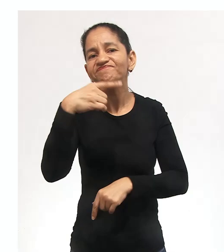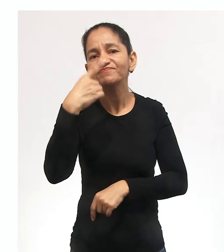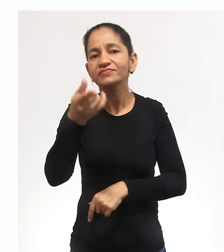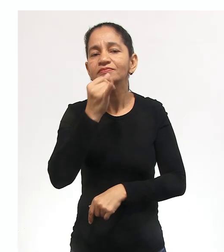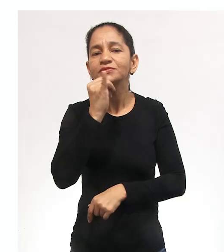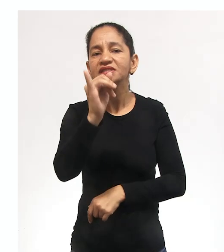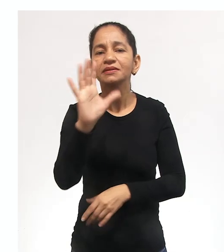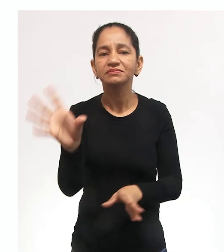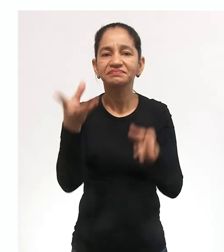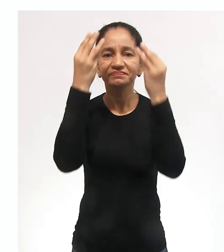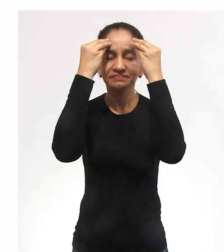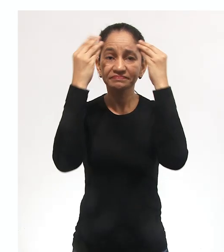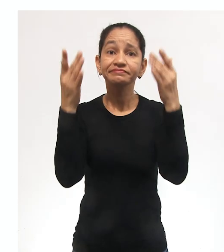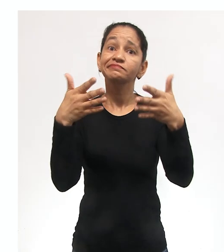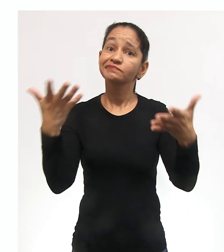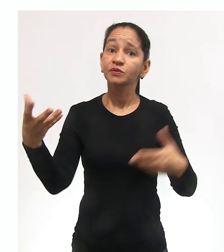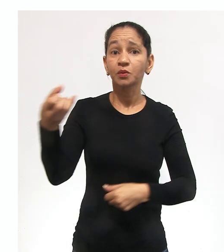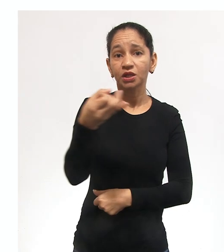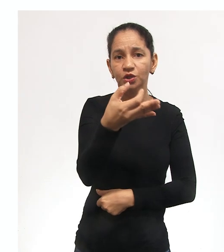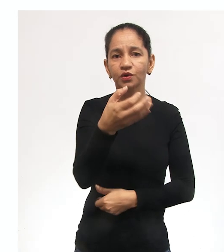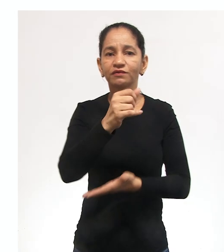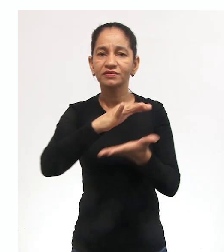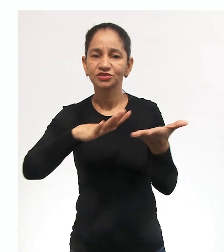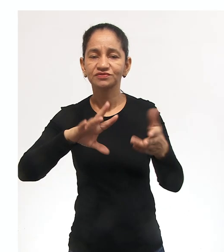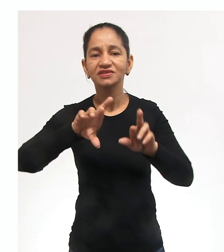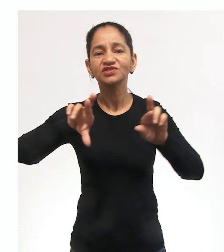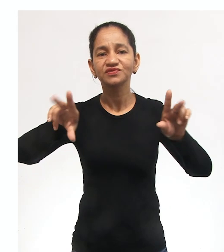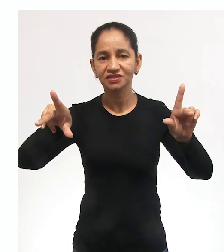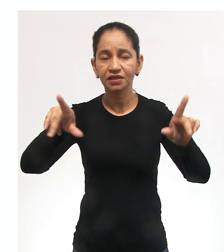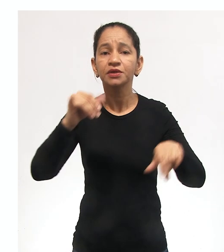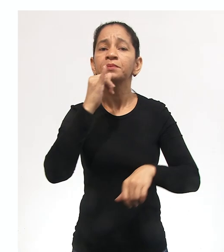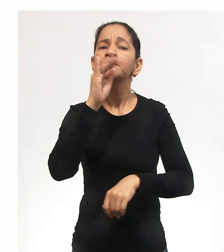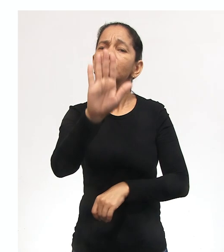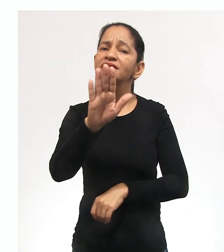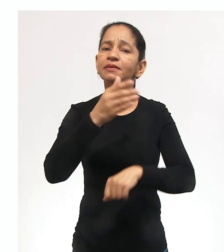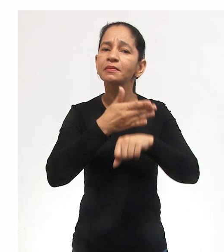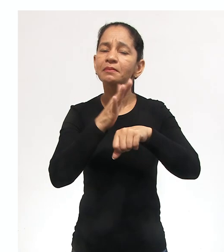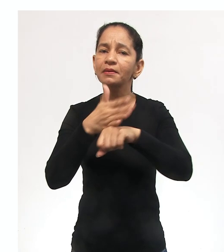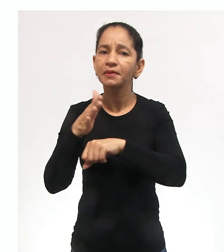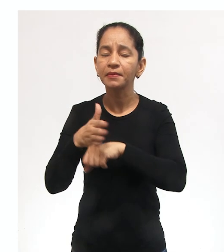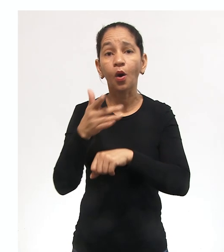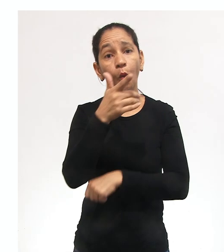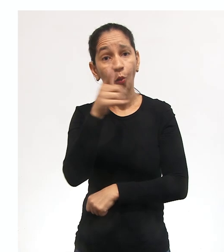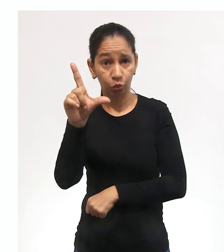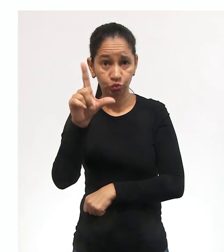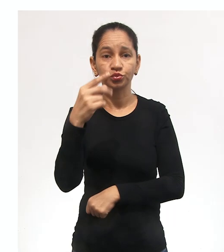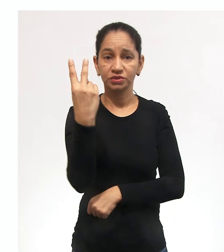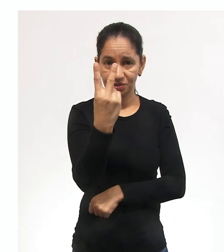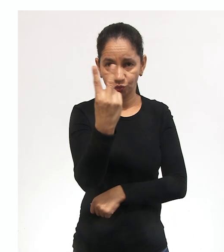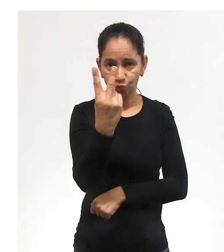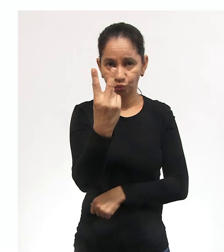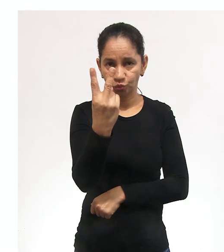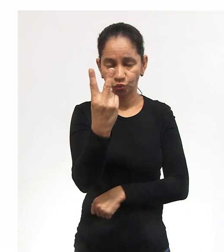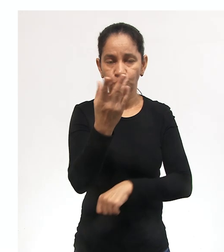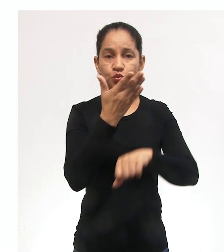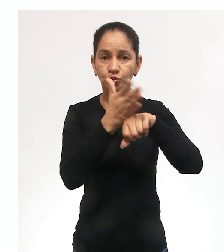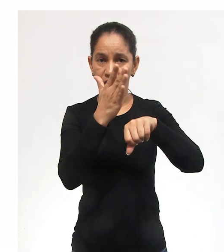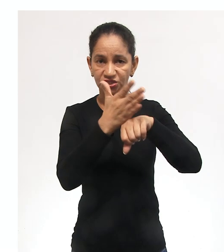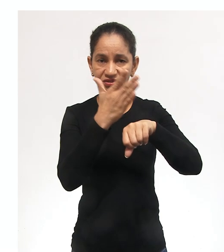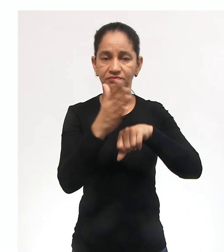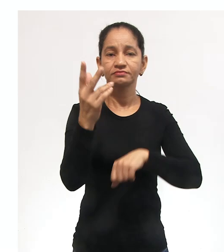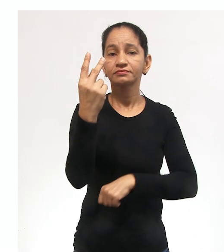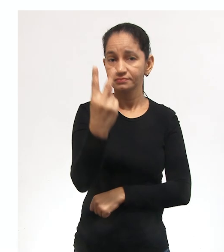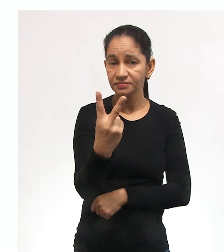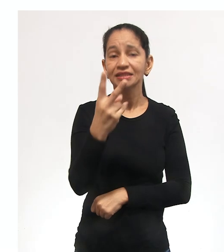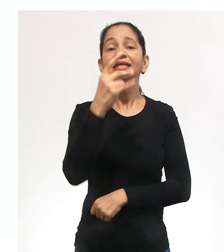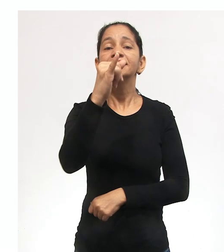e ajustado numa nova aplicação. Um exemplo prático disso, um outro exemplo prático disso, na verdade,